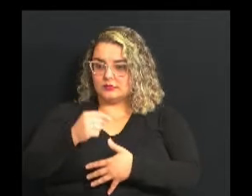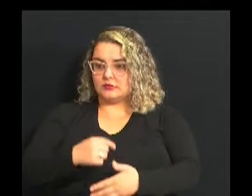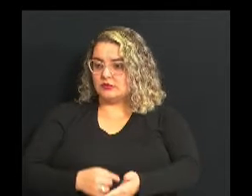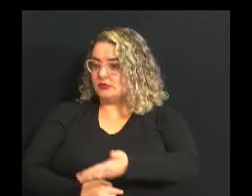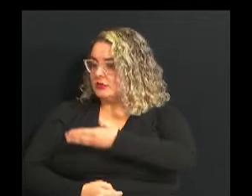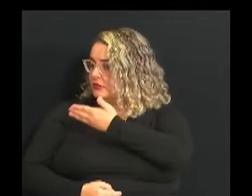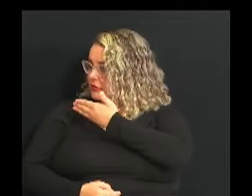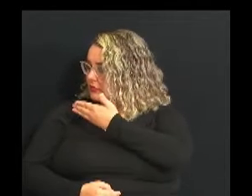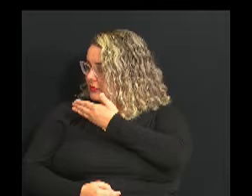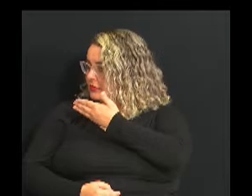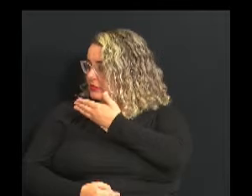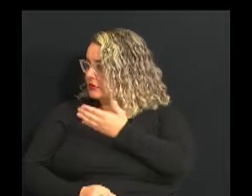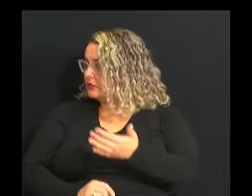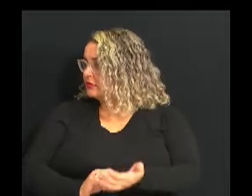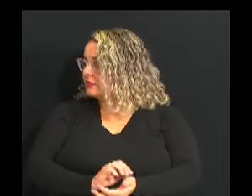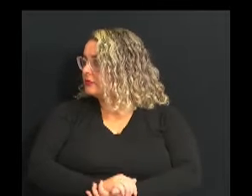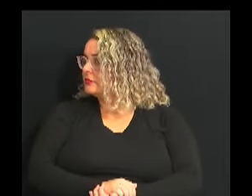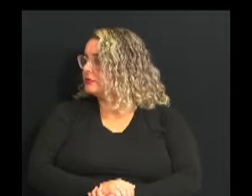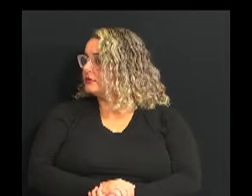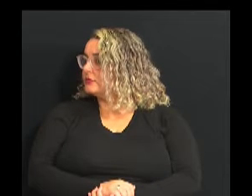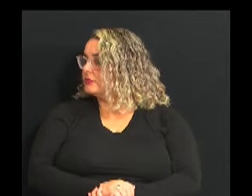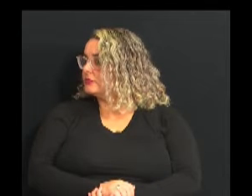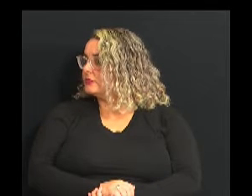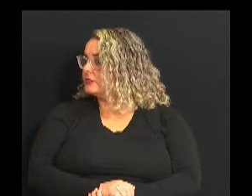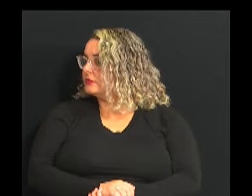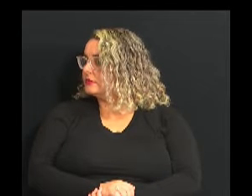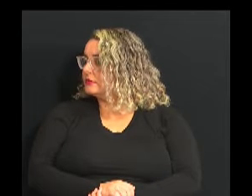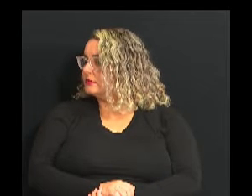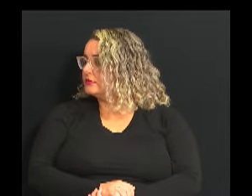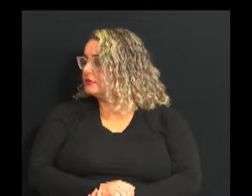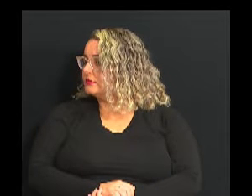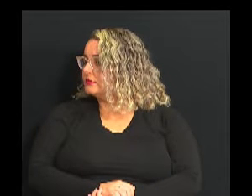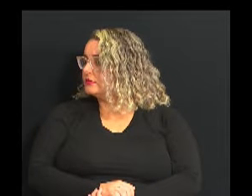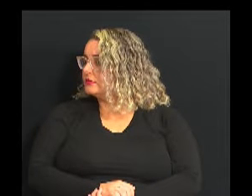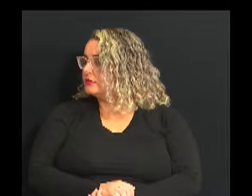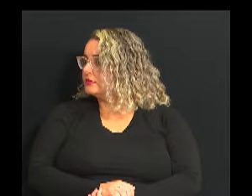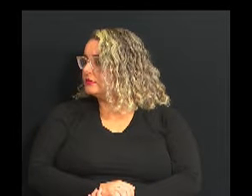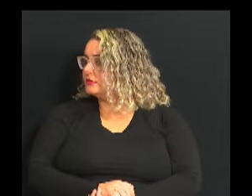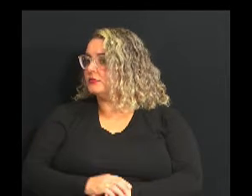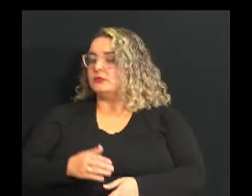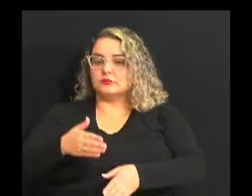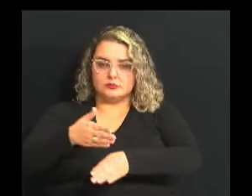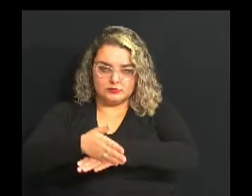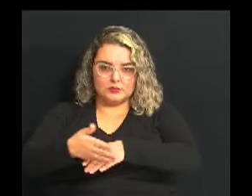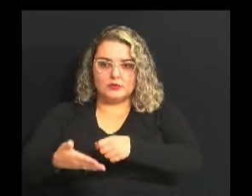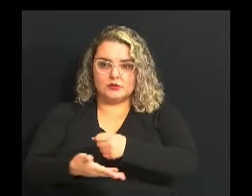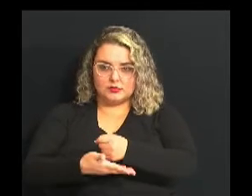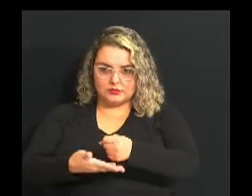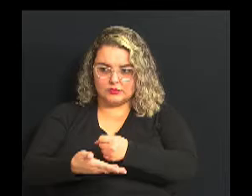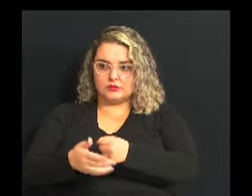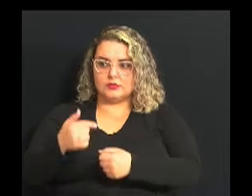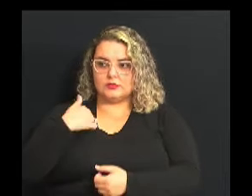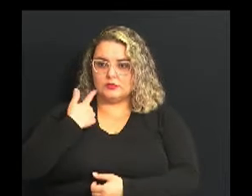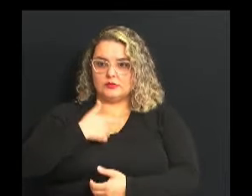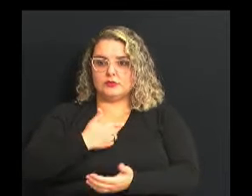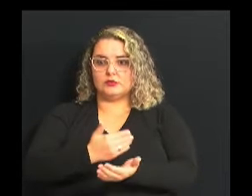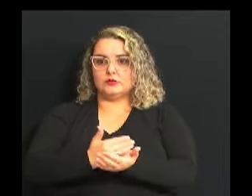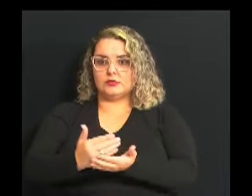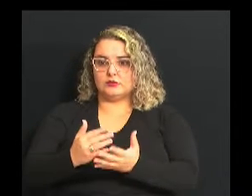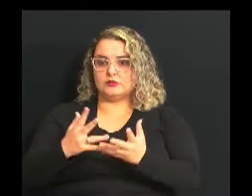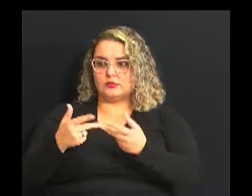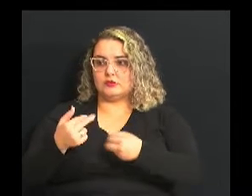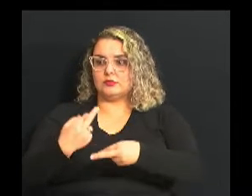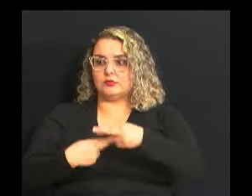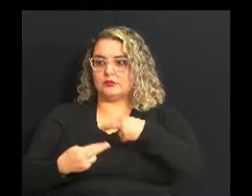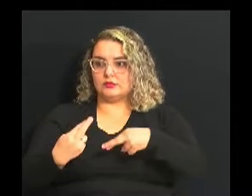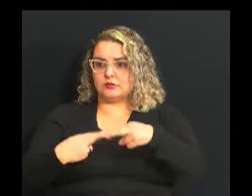que, vamos dizer assim, que fazem parte da nossa essência, praticamente. De início, tudo é relacionado